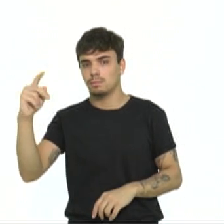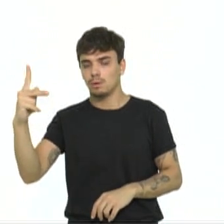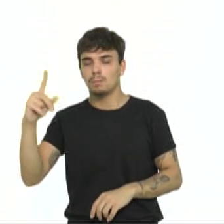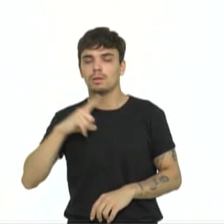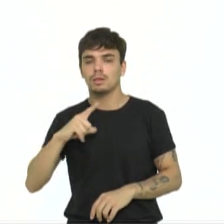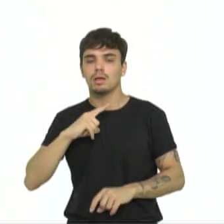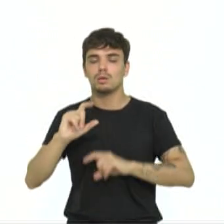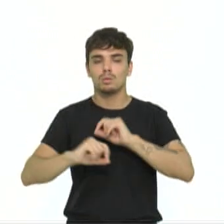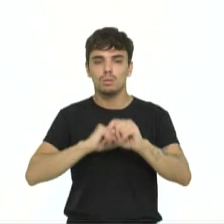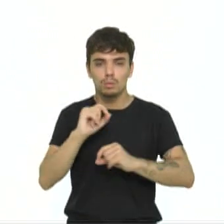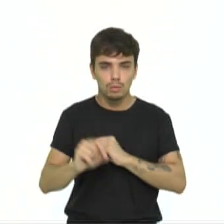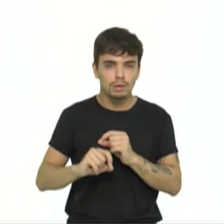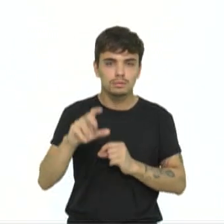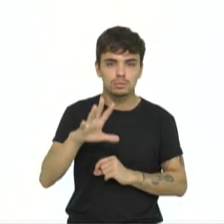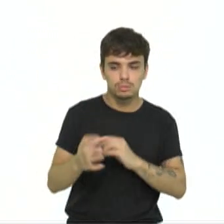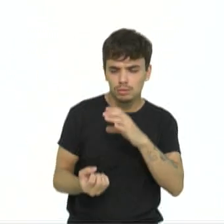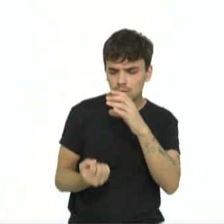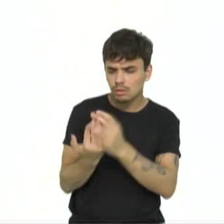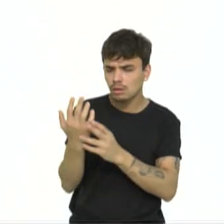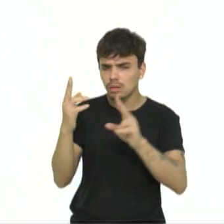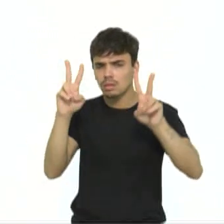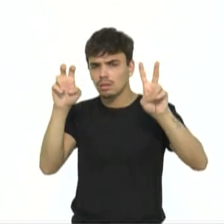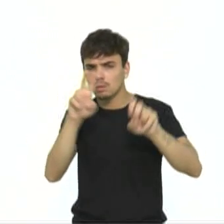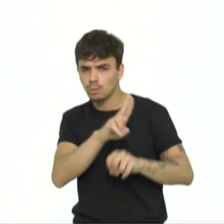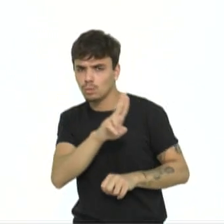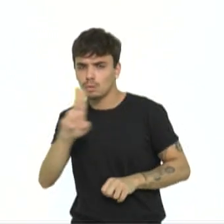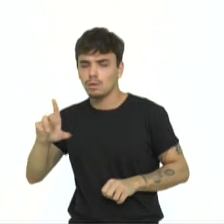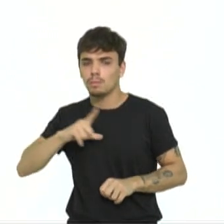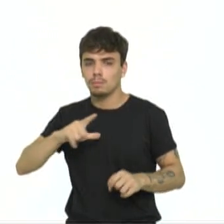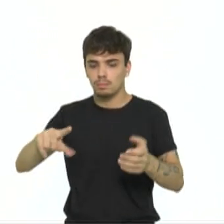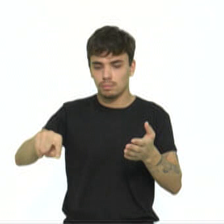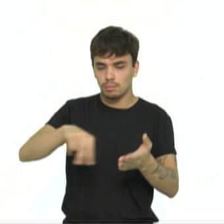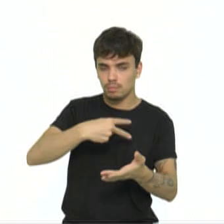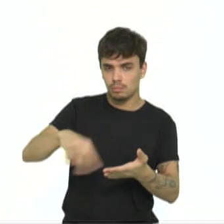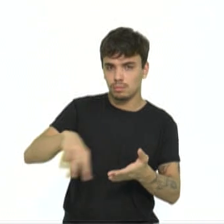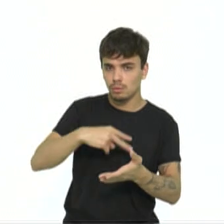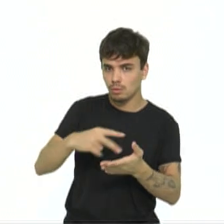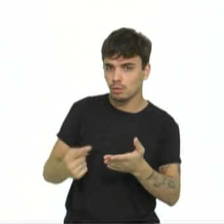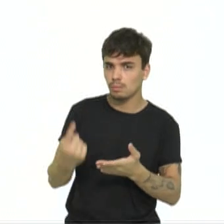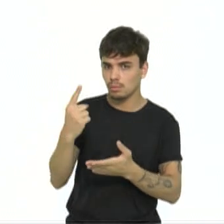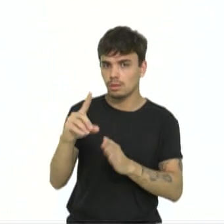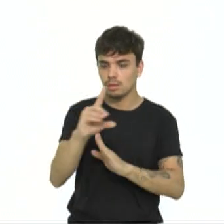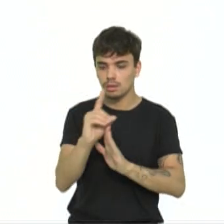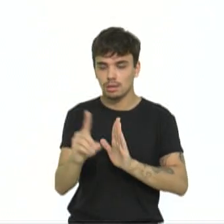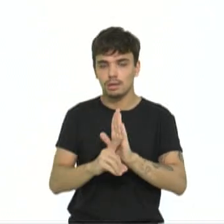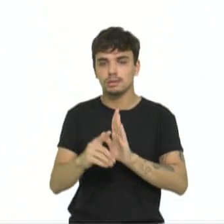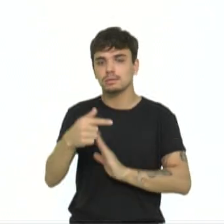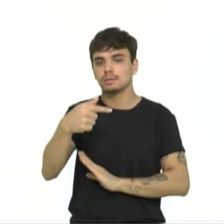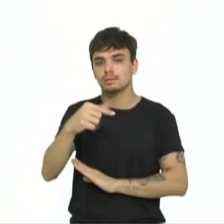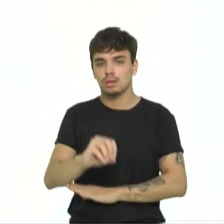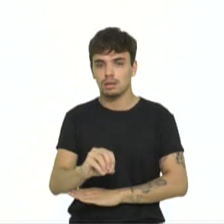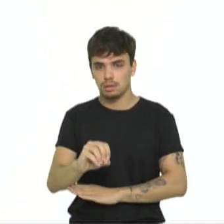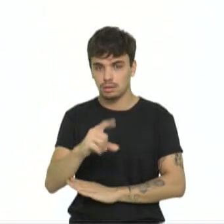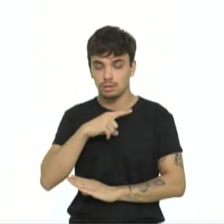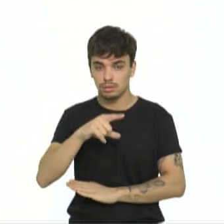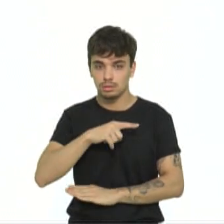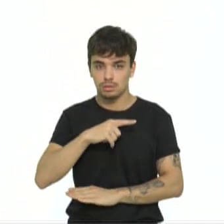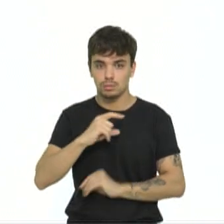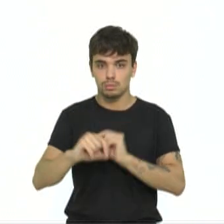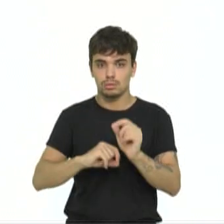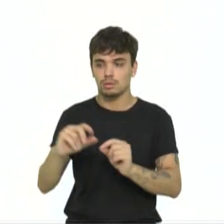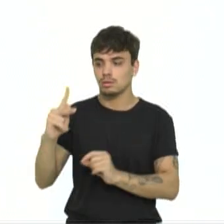etimologia, na sua origem, tá? As danças da década de 70, em que se saltava